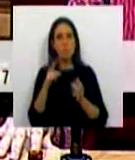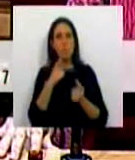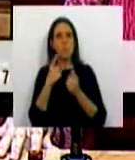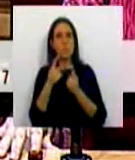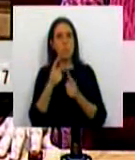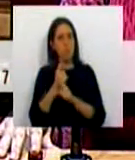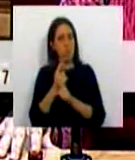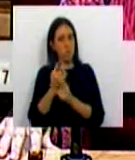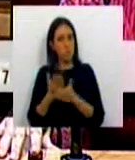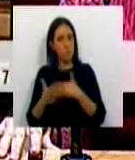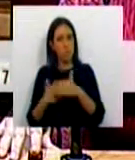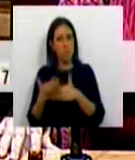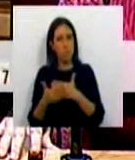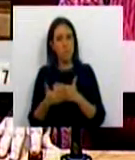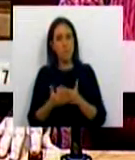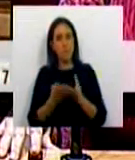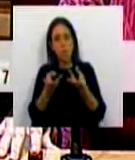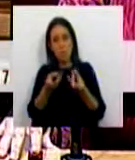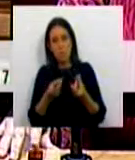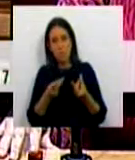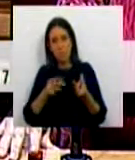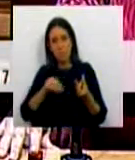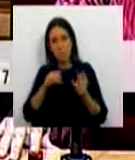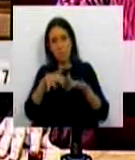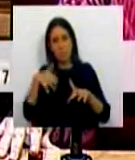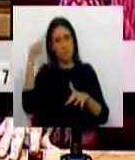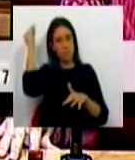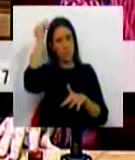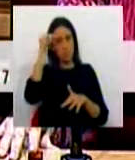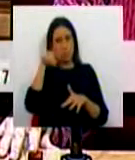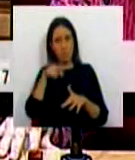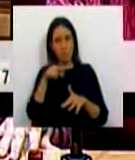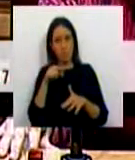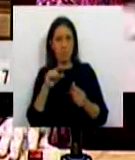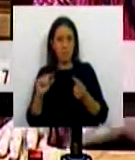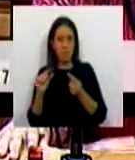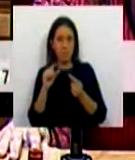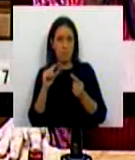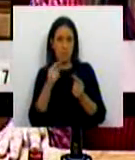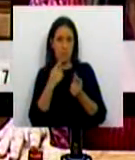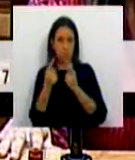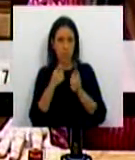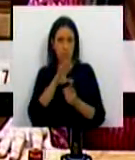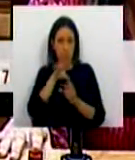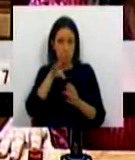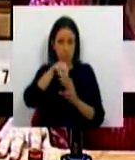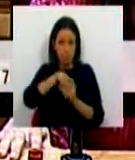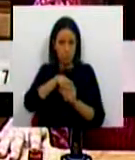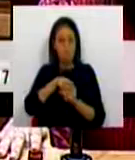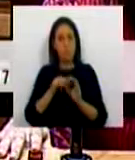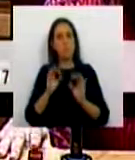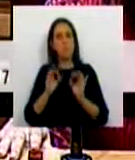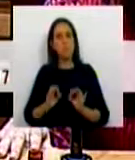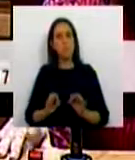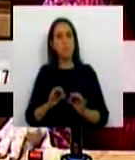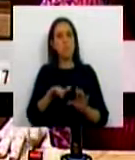diálogo para continuar. O processo orçamental na Assembleia da República é parte desse diálogo. Contará certamente com a participação